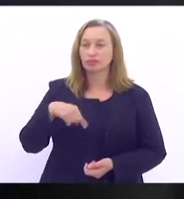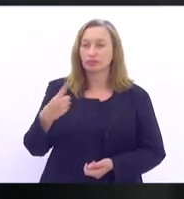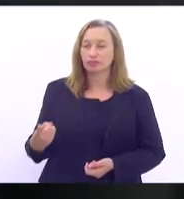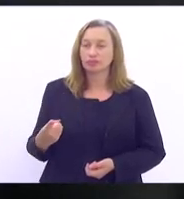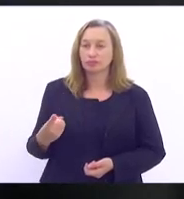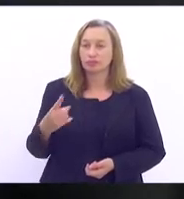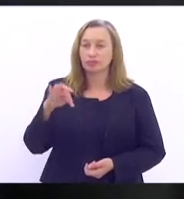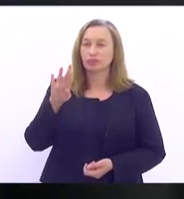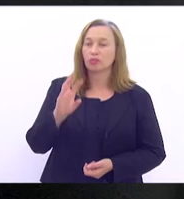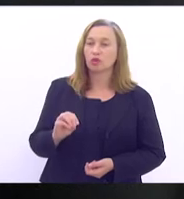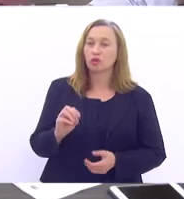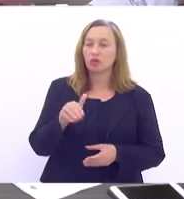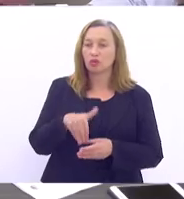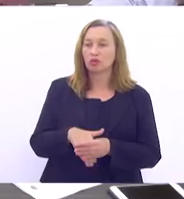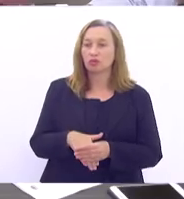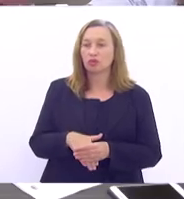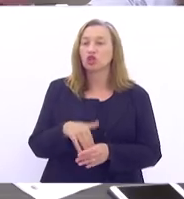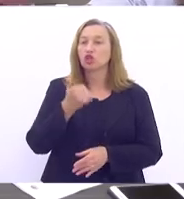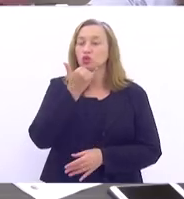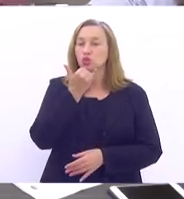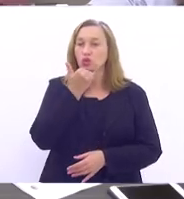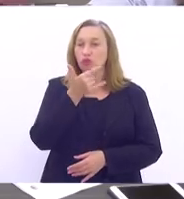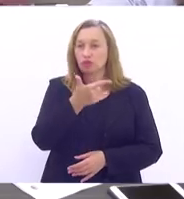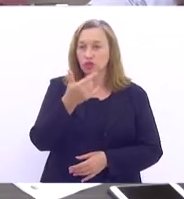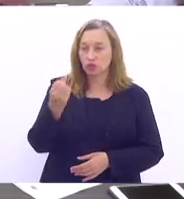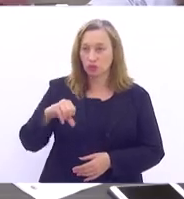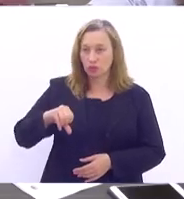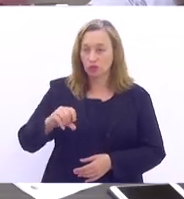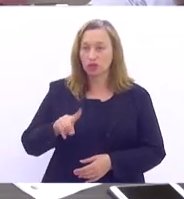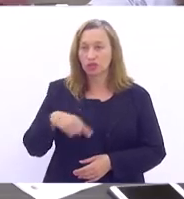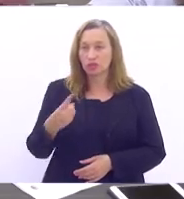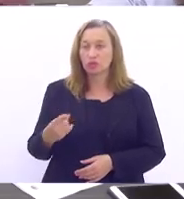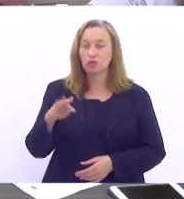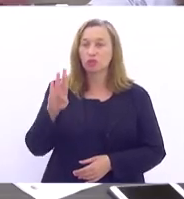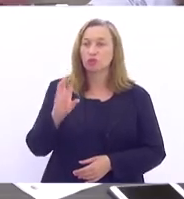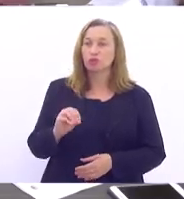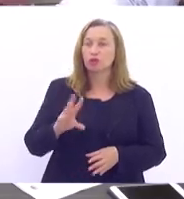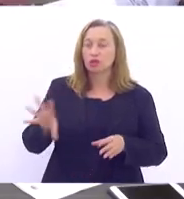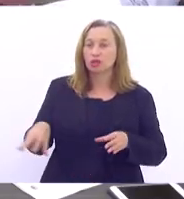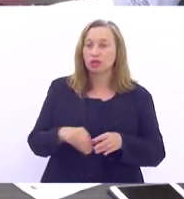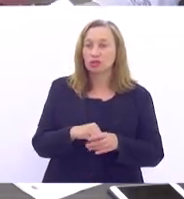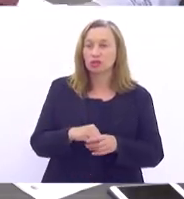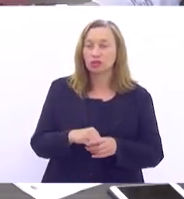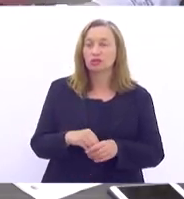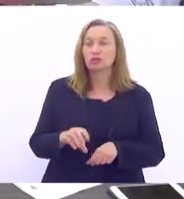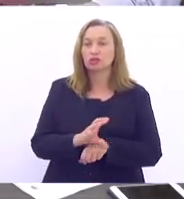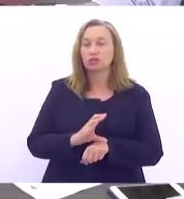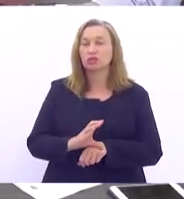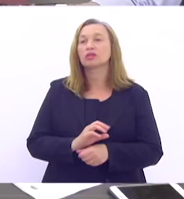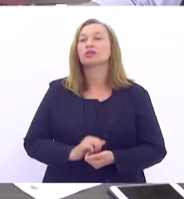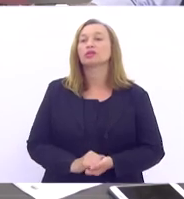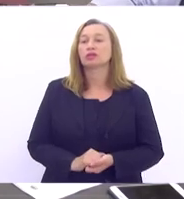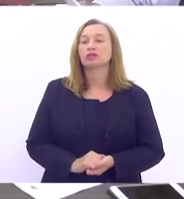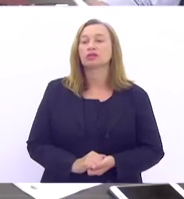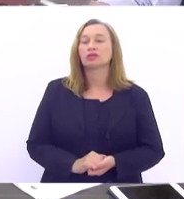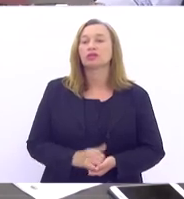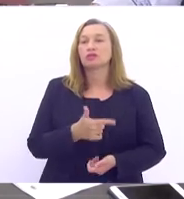bloco. 29. O 28 já foi. E a gente vai para o bloco de anexação e constitucionalidade. 29 da pauta,